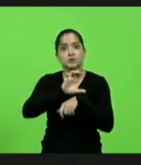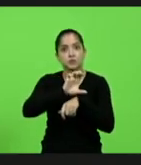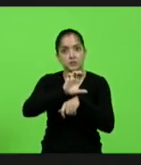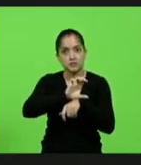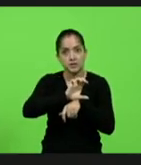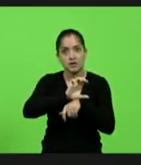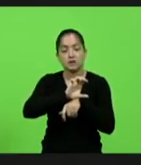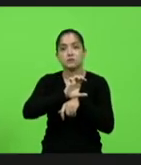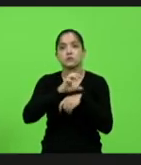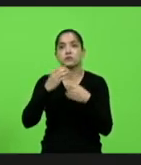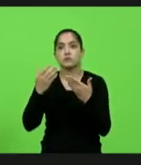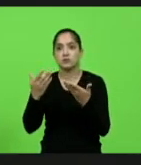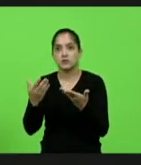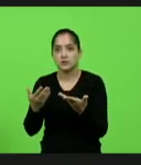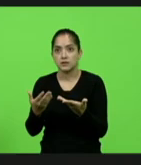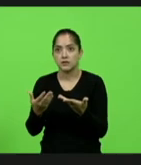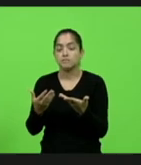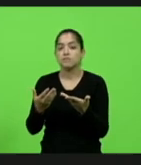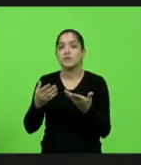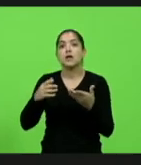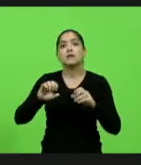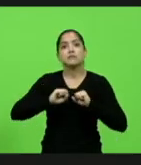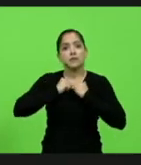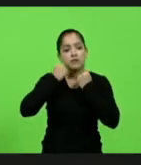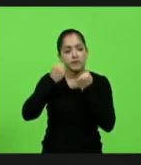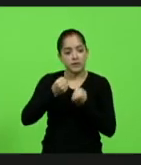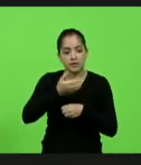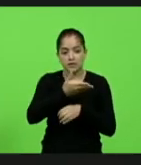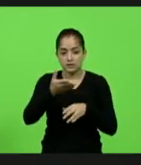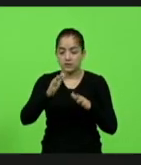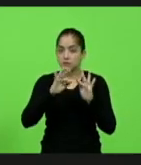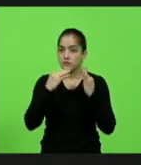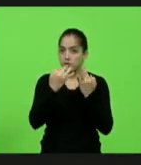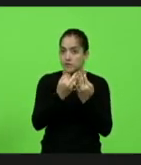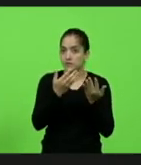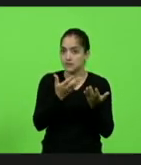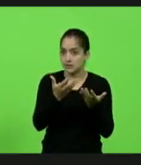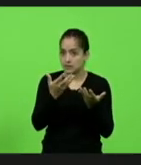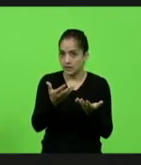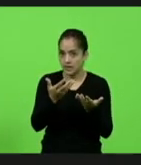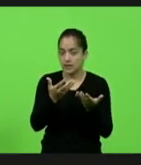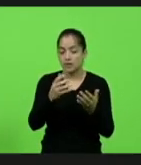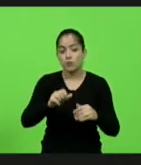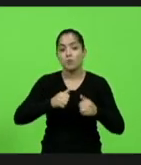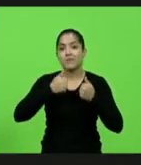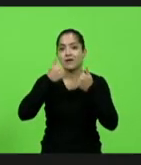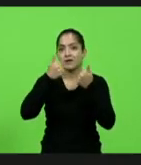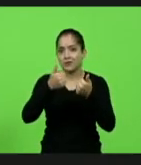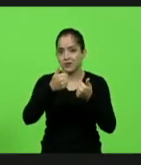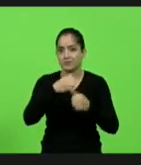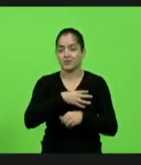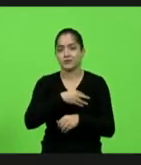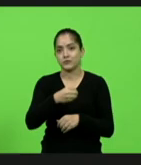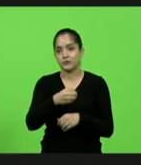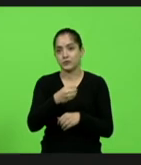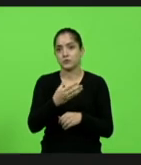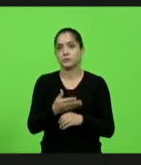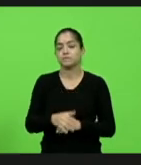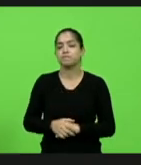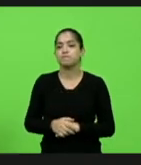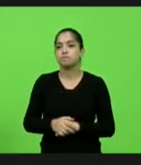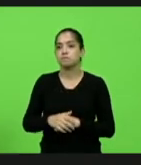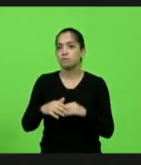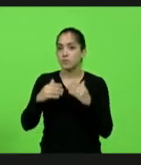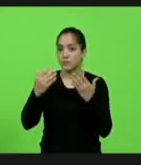para defender essas famílias que nada mais querem do que prover o melhor para os seus filhos. Quando